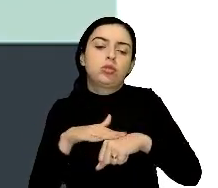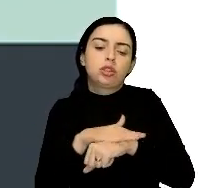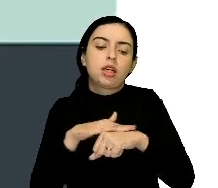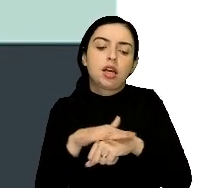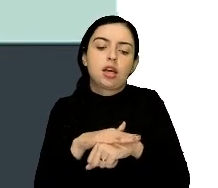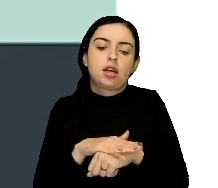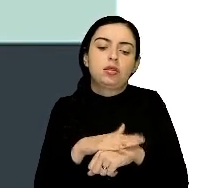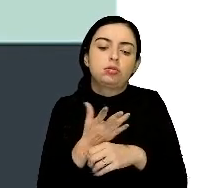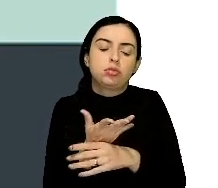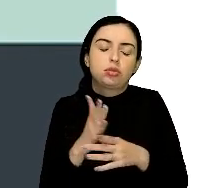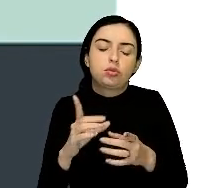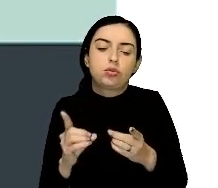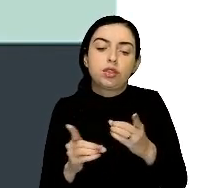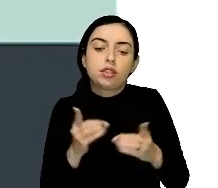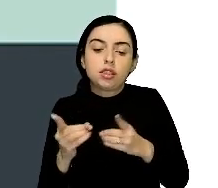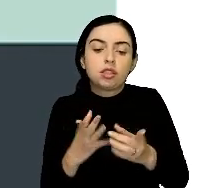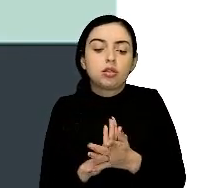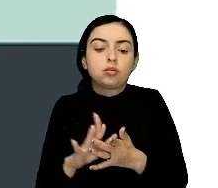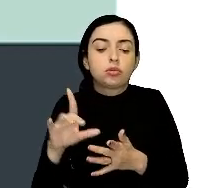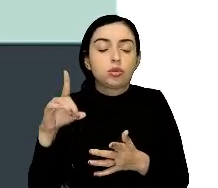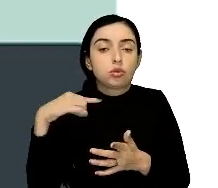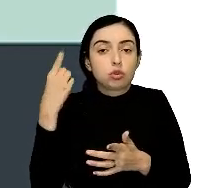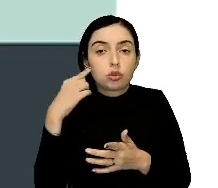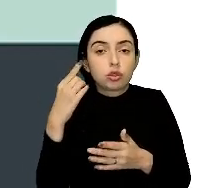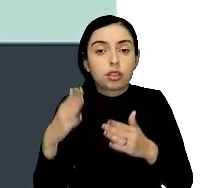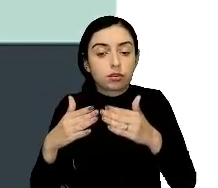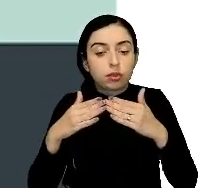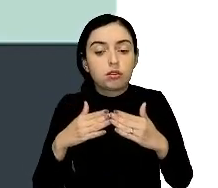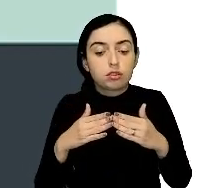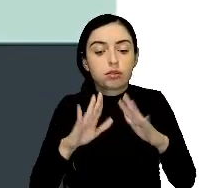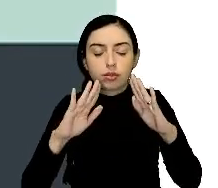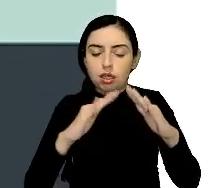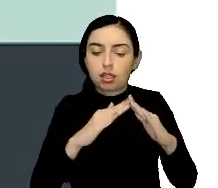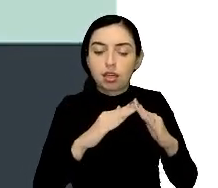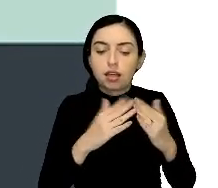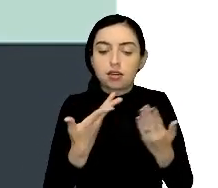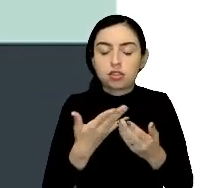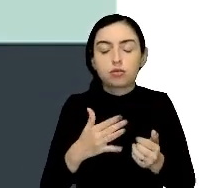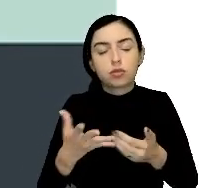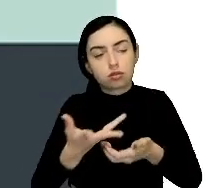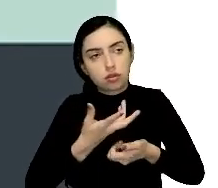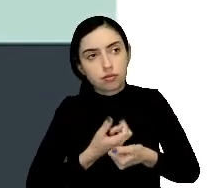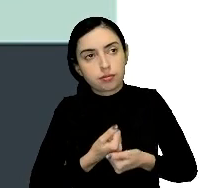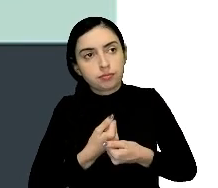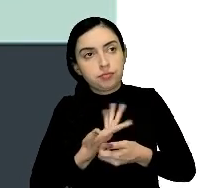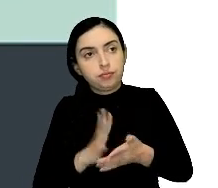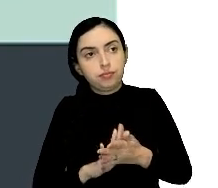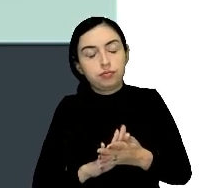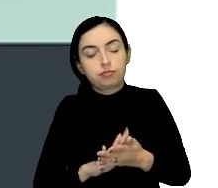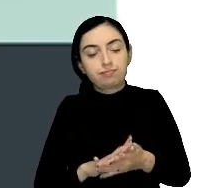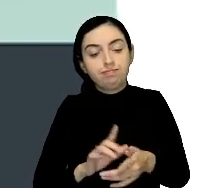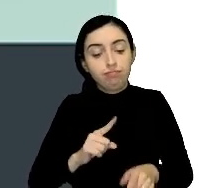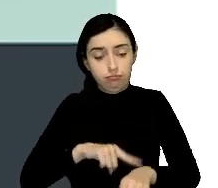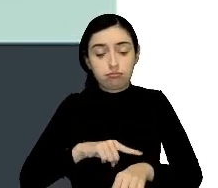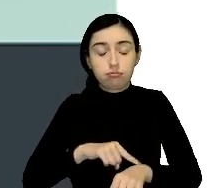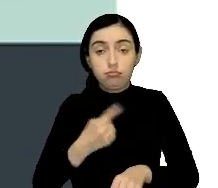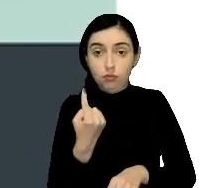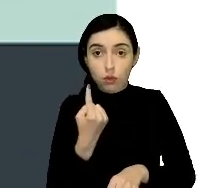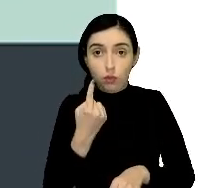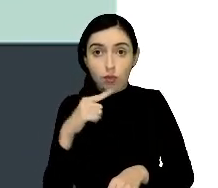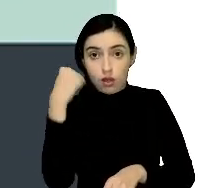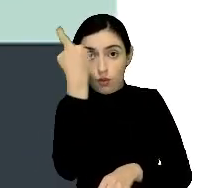Dr. Walter e Dr. Renato pelo convite, e à casa por nos acolher. Então, eu tenho aqui uma hora, né?